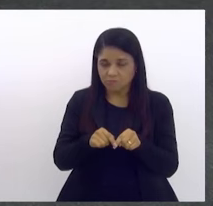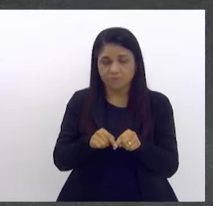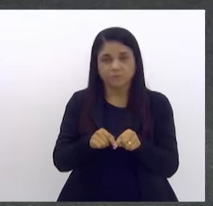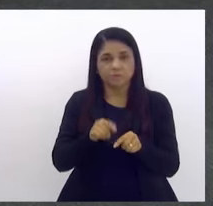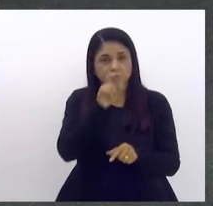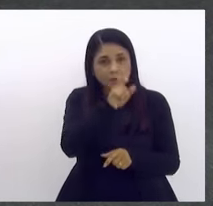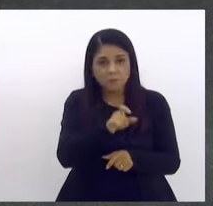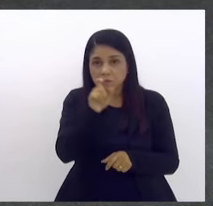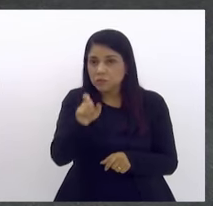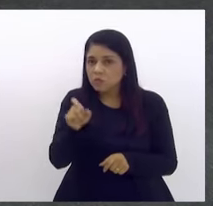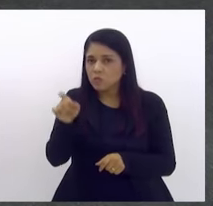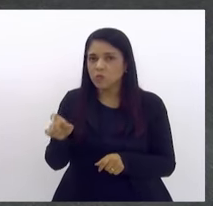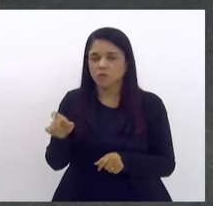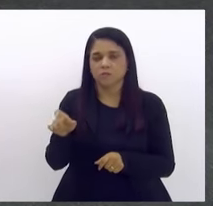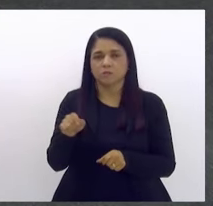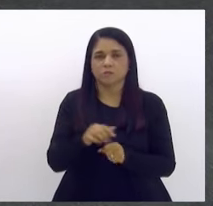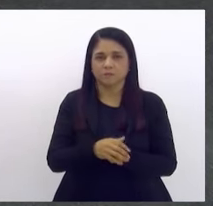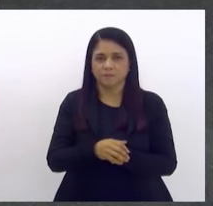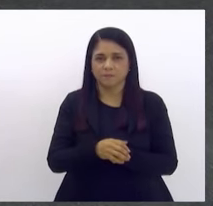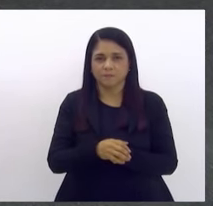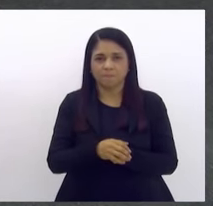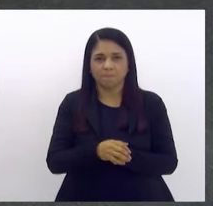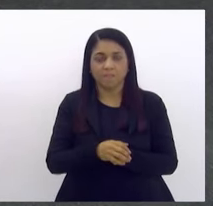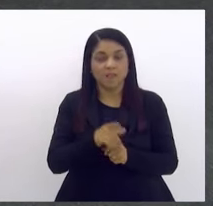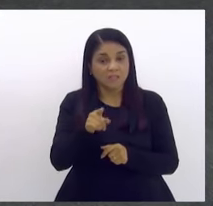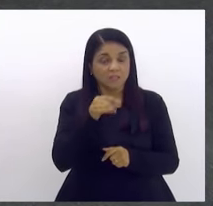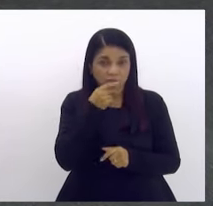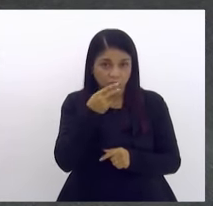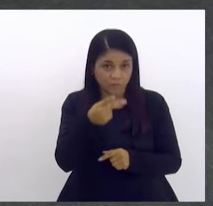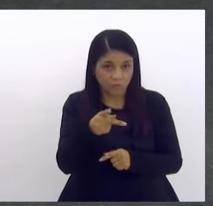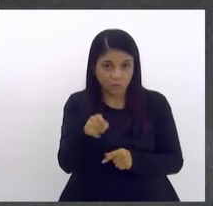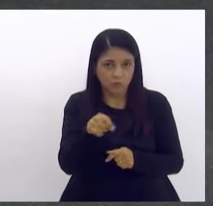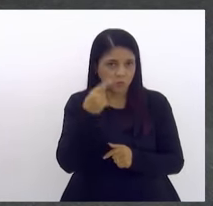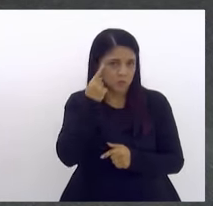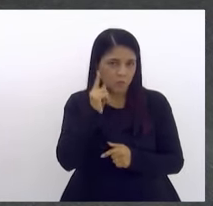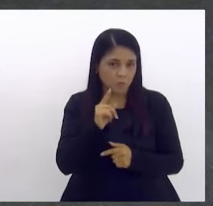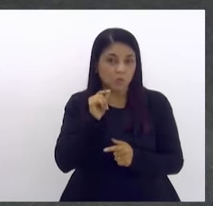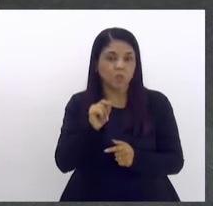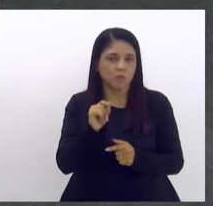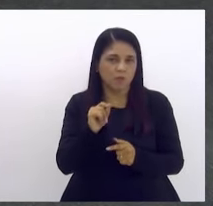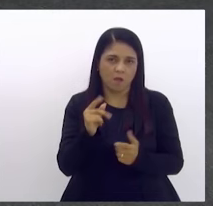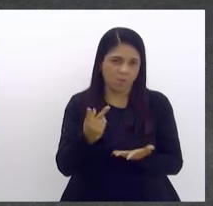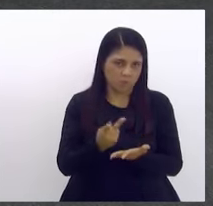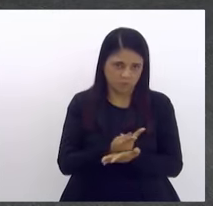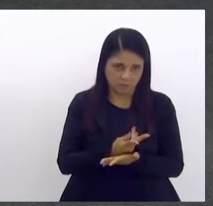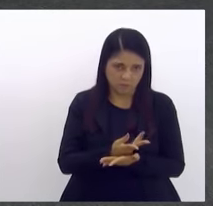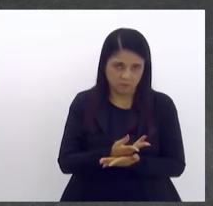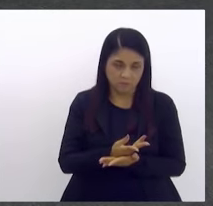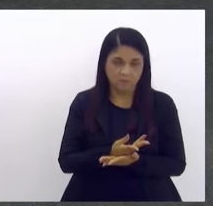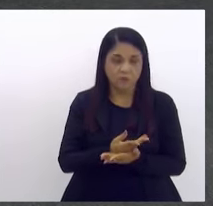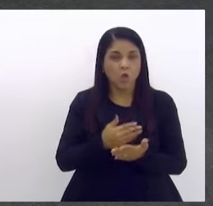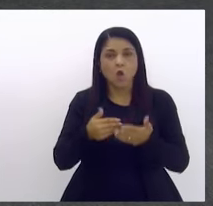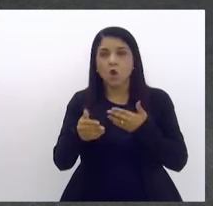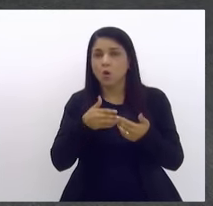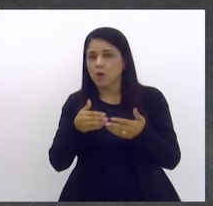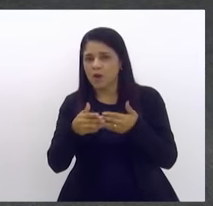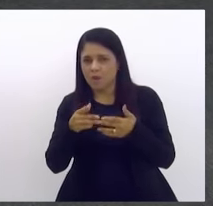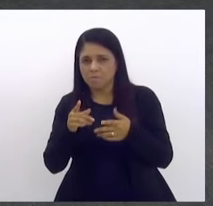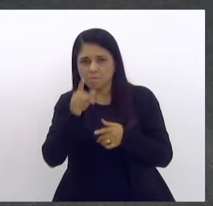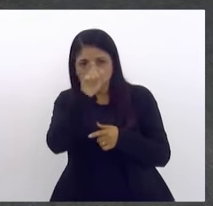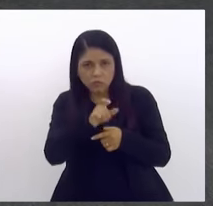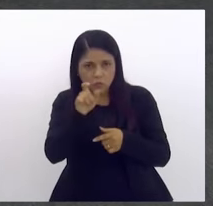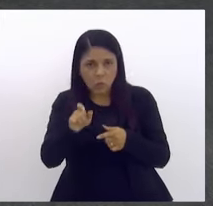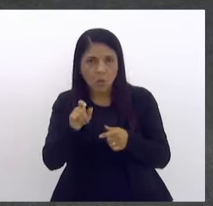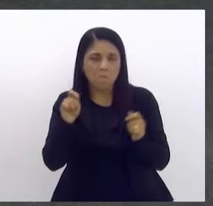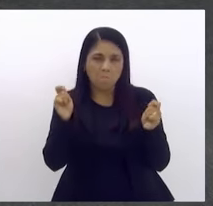eles sustentam que não tinham conhecimento prévio de quem se tratava, fica uma indagação. Qualquer pessoa pode ter uma agenda dessa